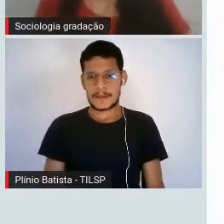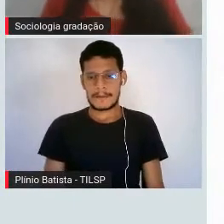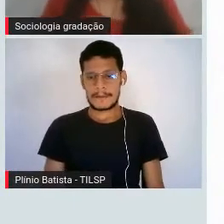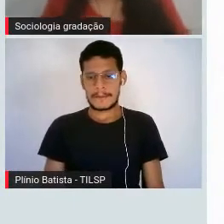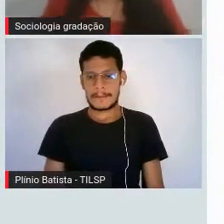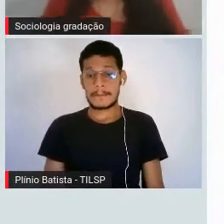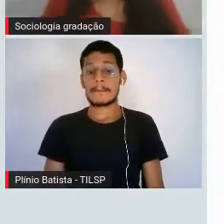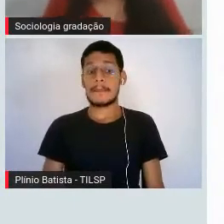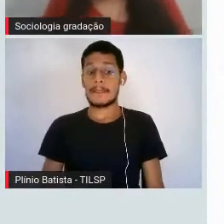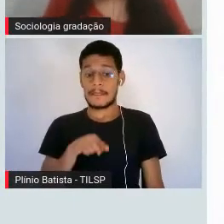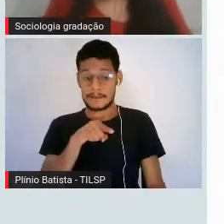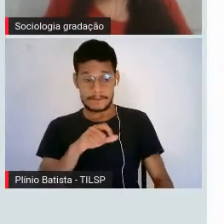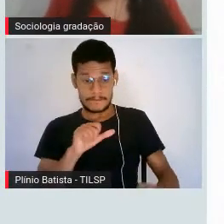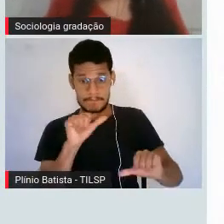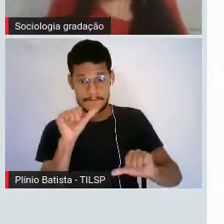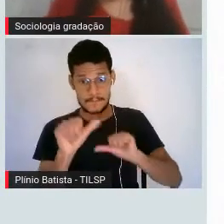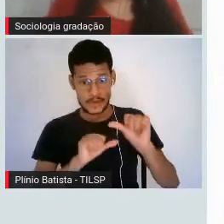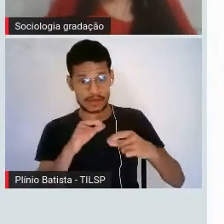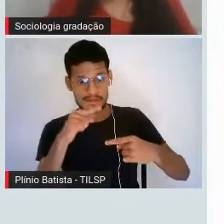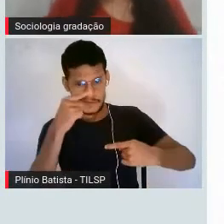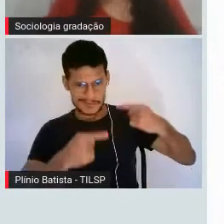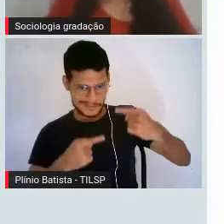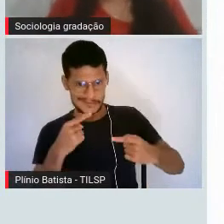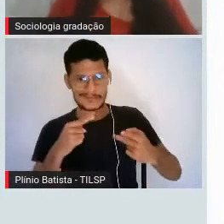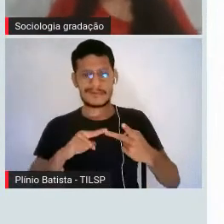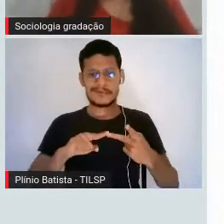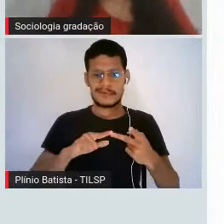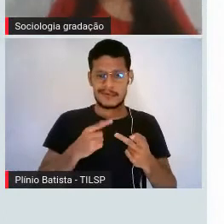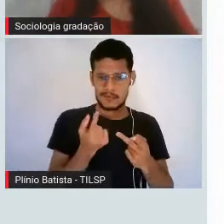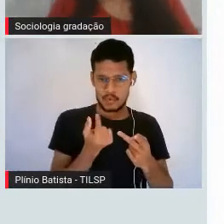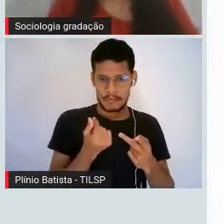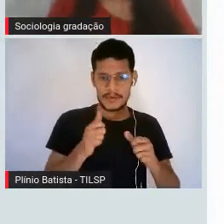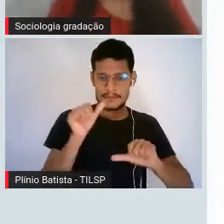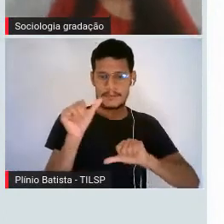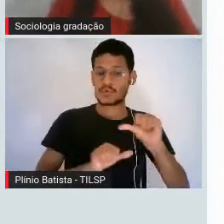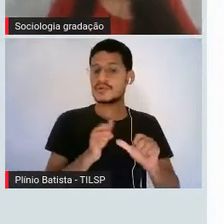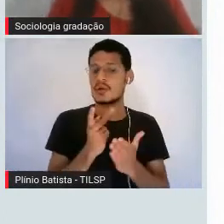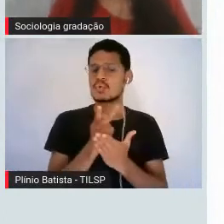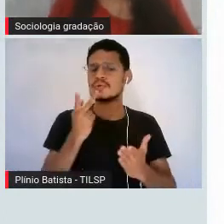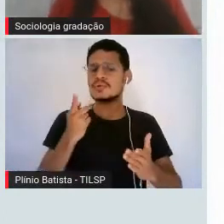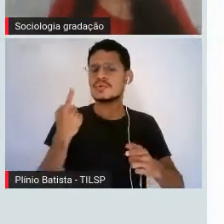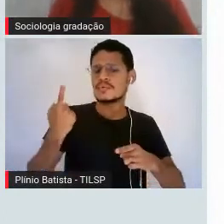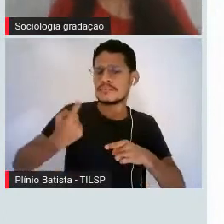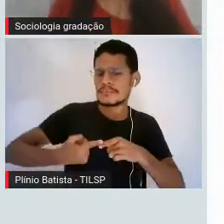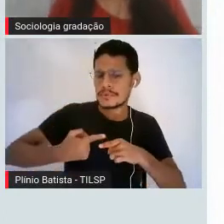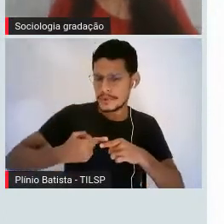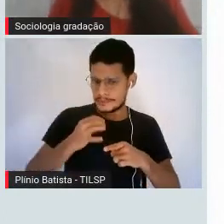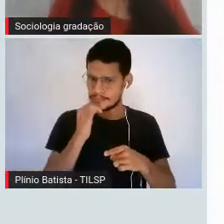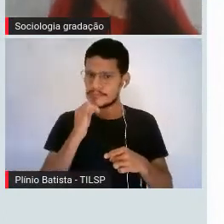E essas mudanças, elas ocorrem a partir da